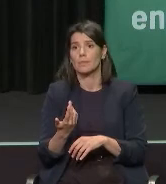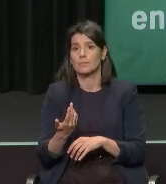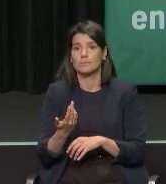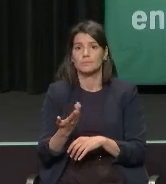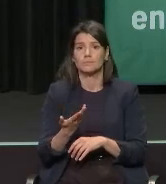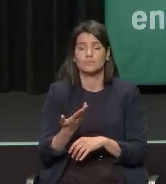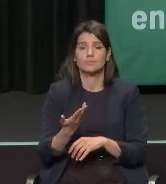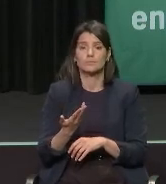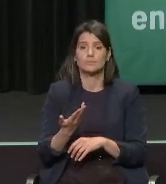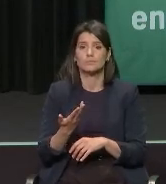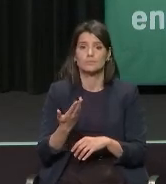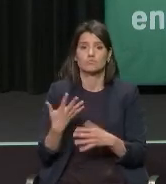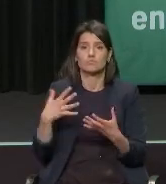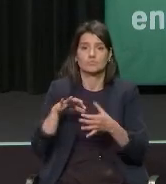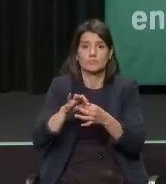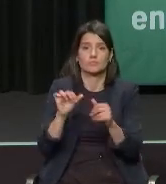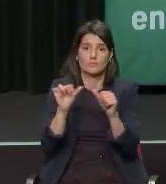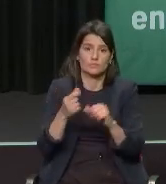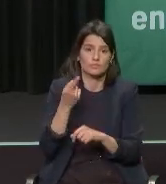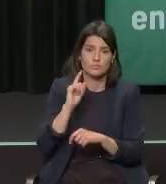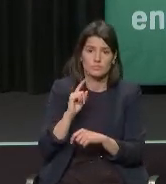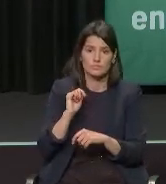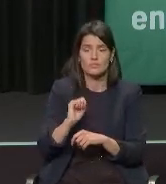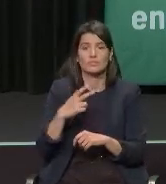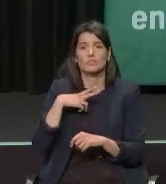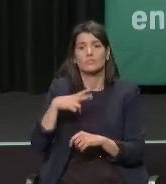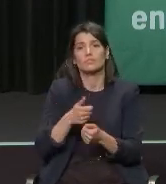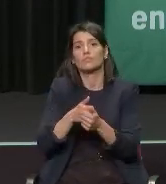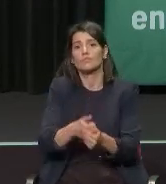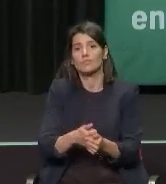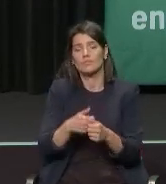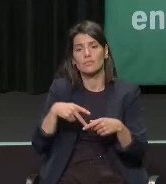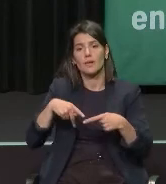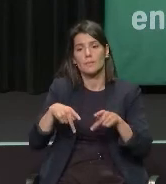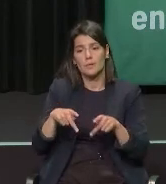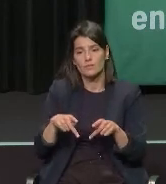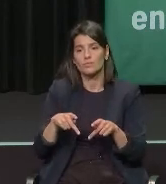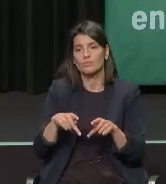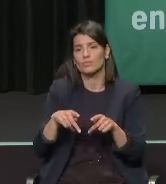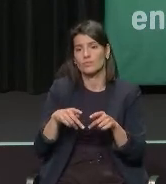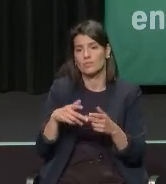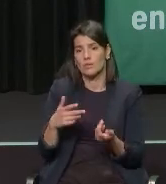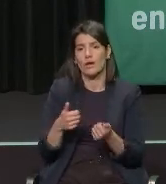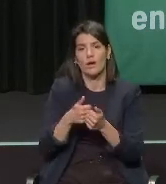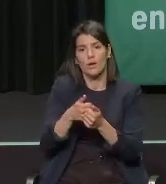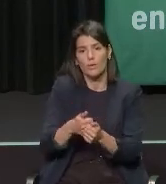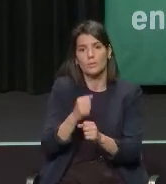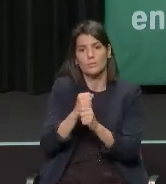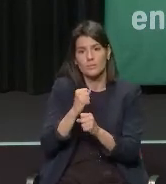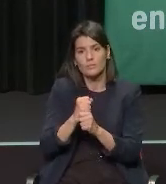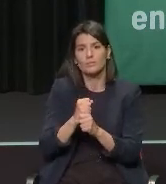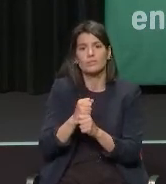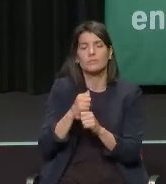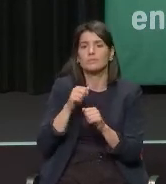deste sistema. Portugal segue as metodologias, acompanha os